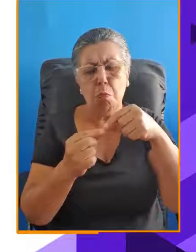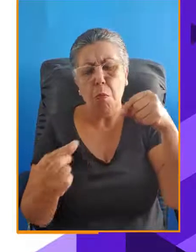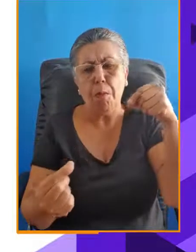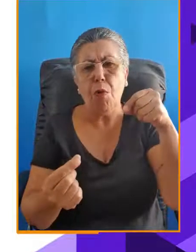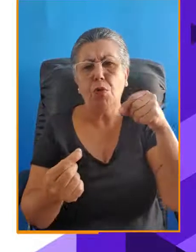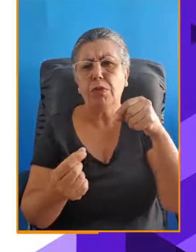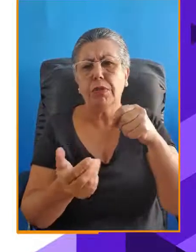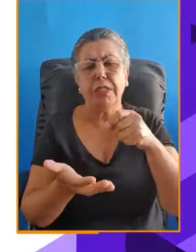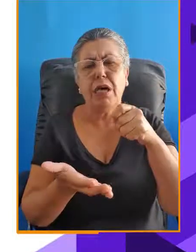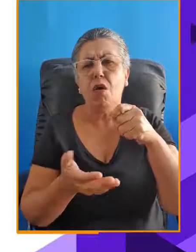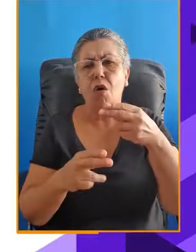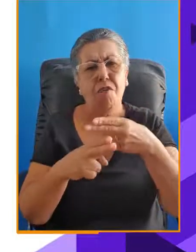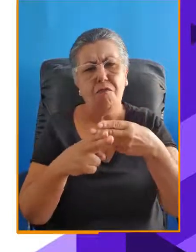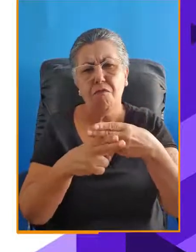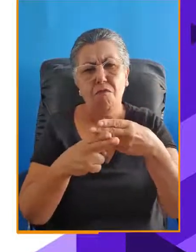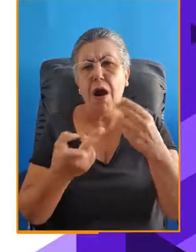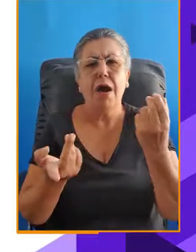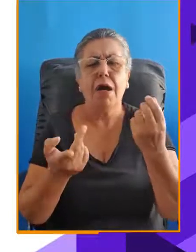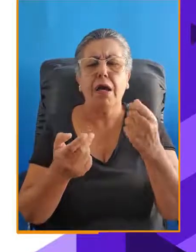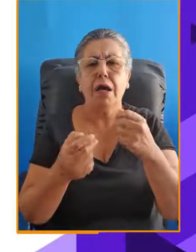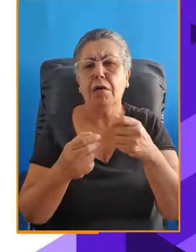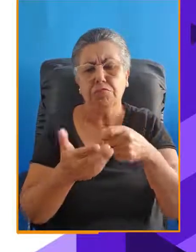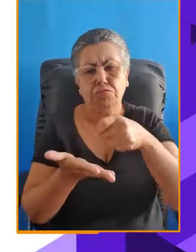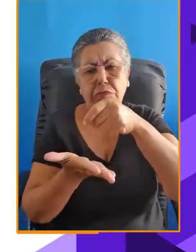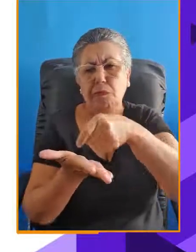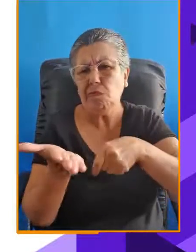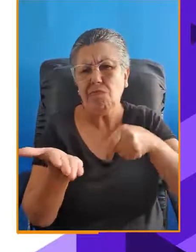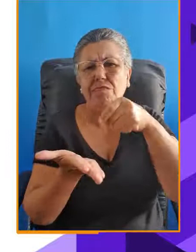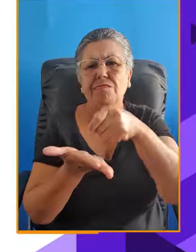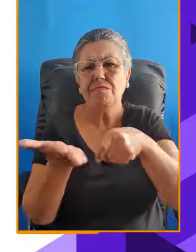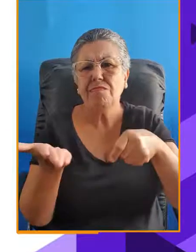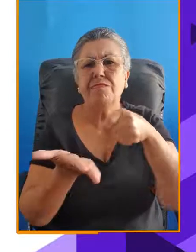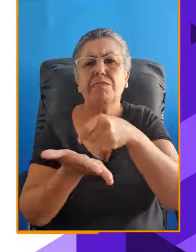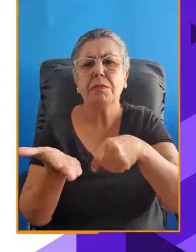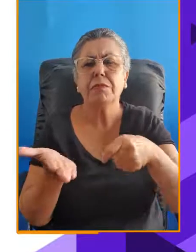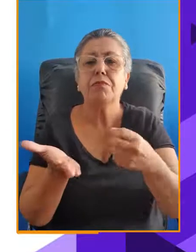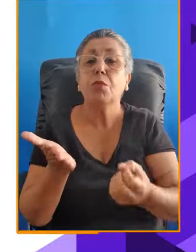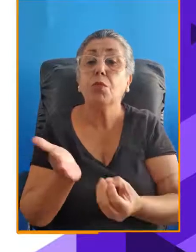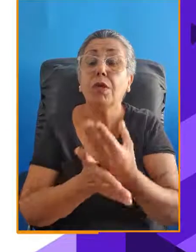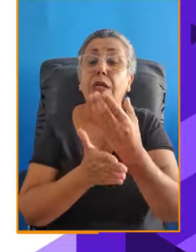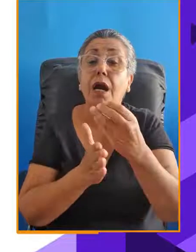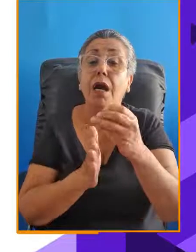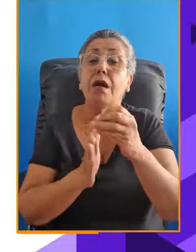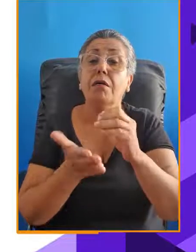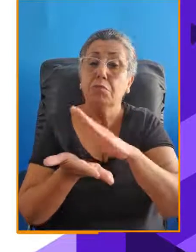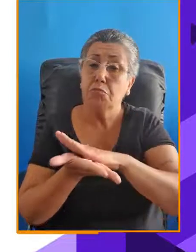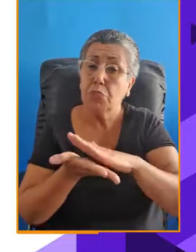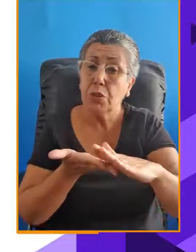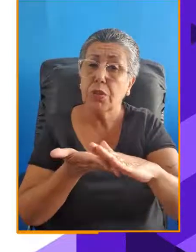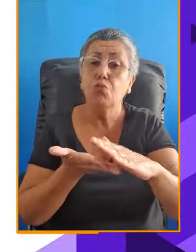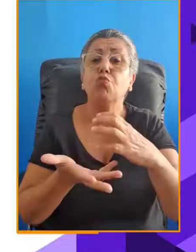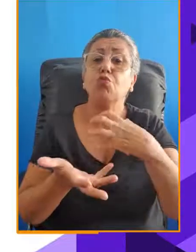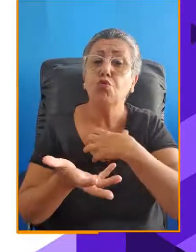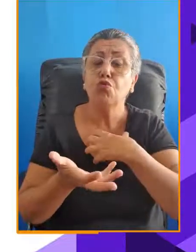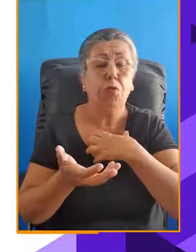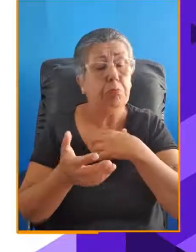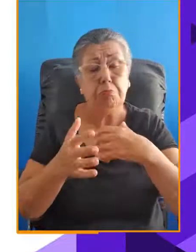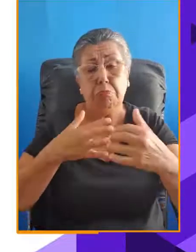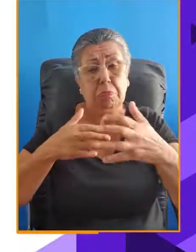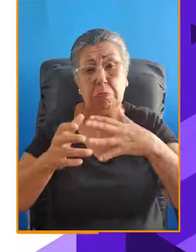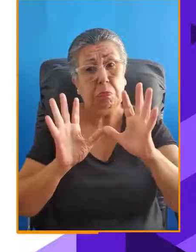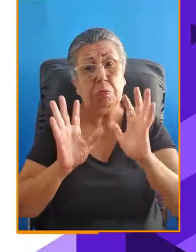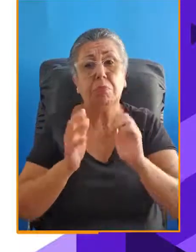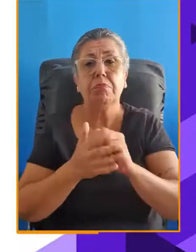ponta afiada, uma faca, um estilete, por exemplo, nós vamos criar uma textura também de forma